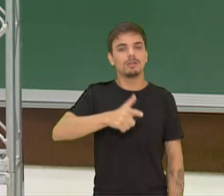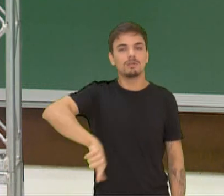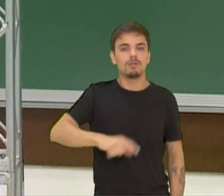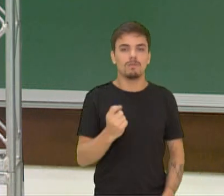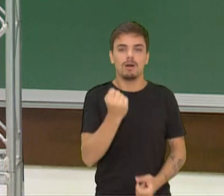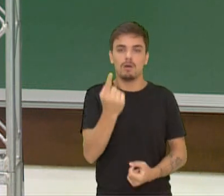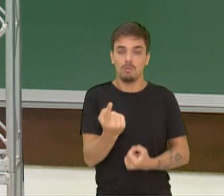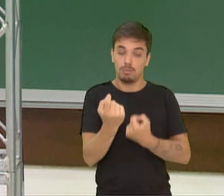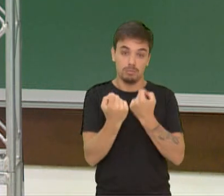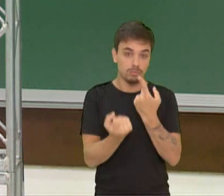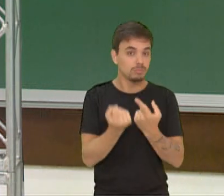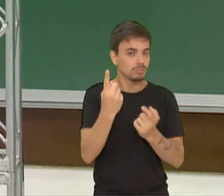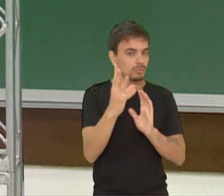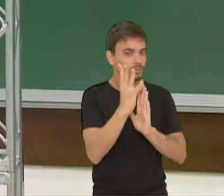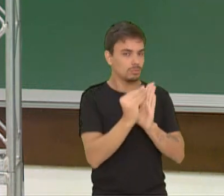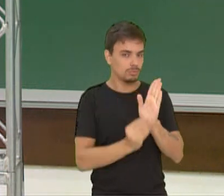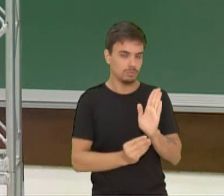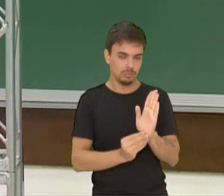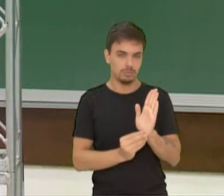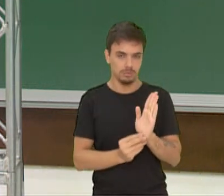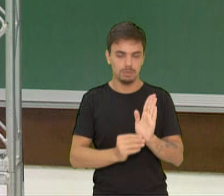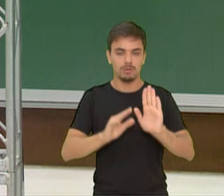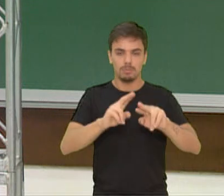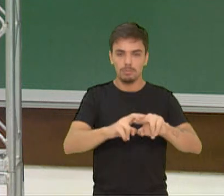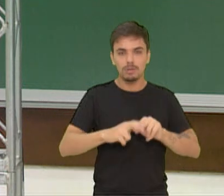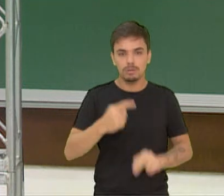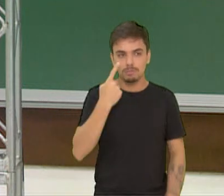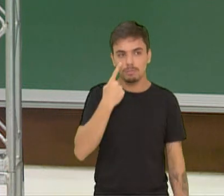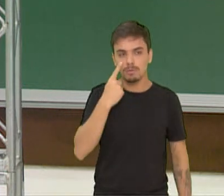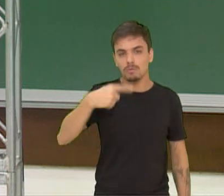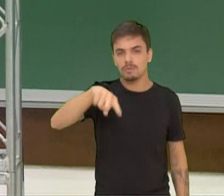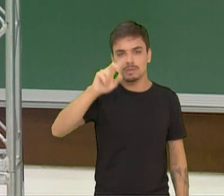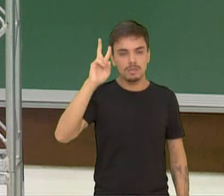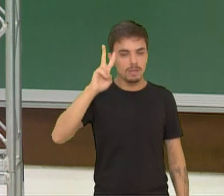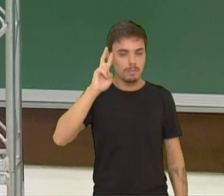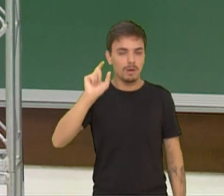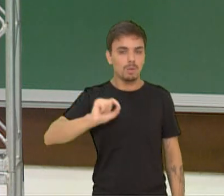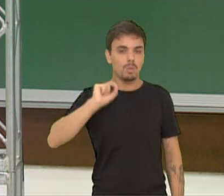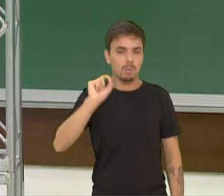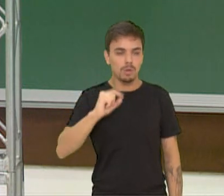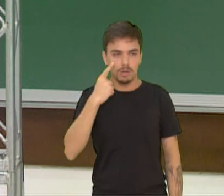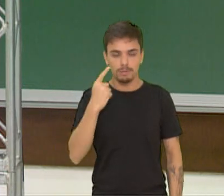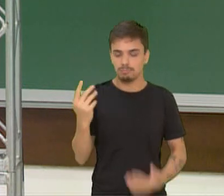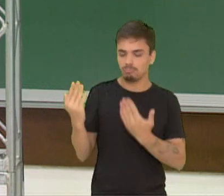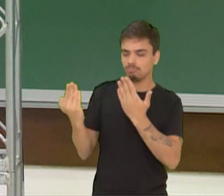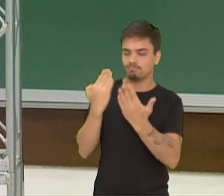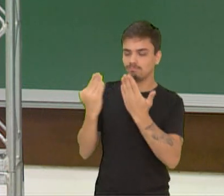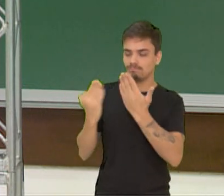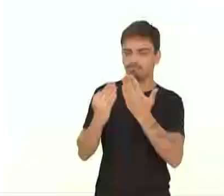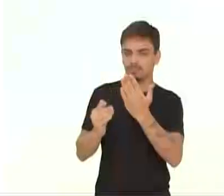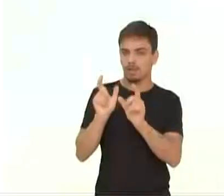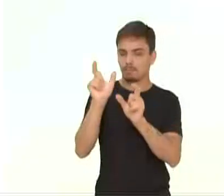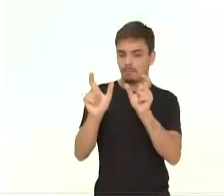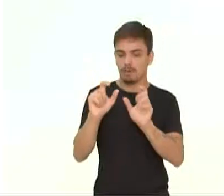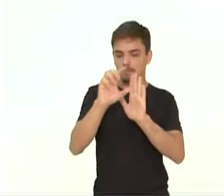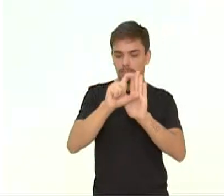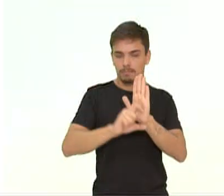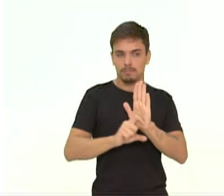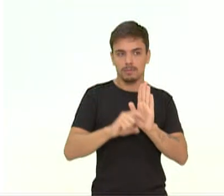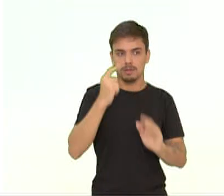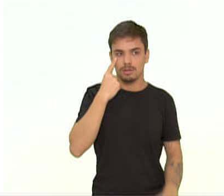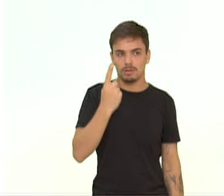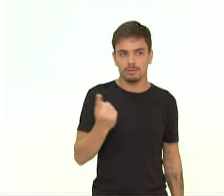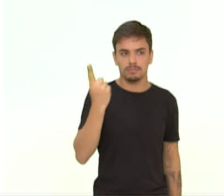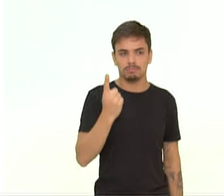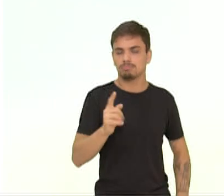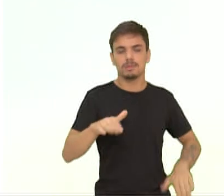alguns conteúdozinhos, né? Vamos verificar lá o que vocês lembram. Compare os seguintes trechos. Há